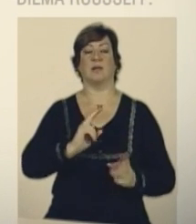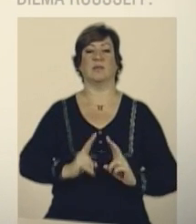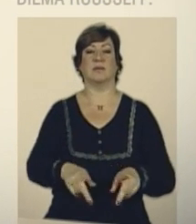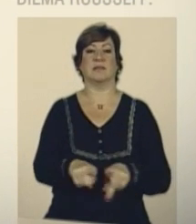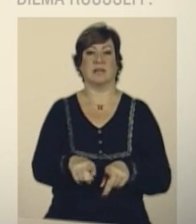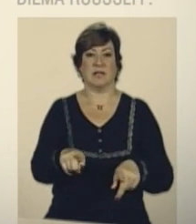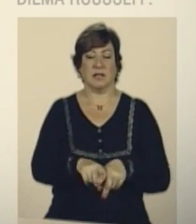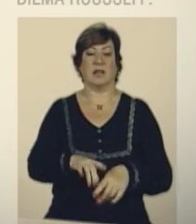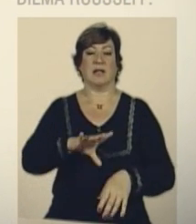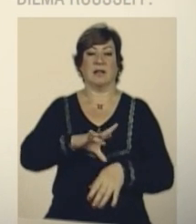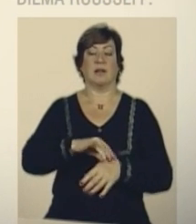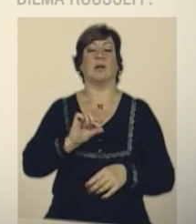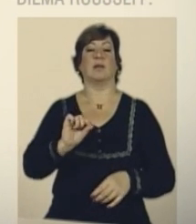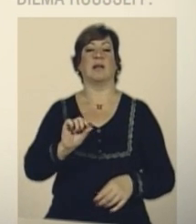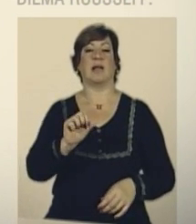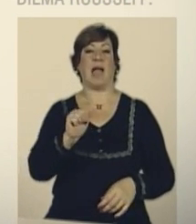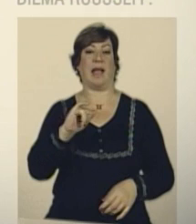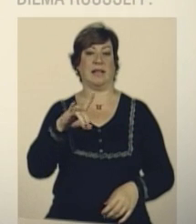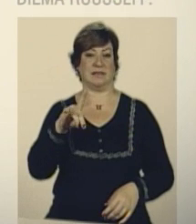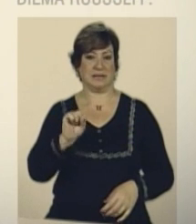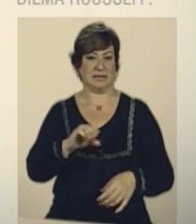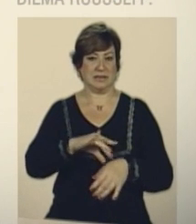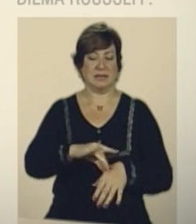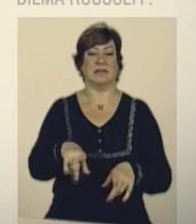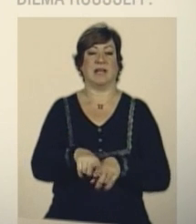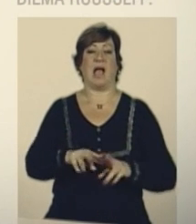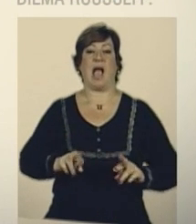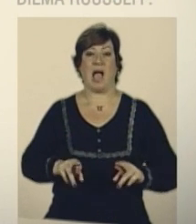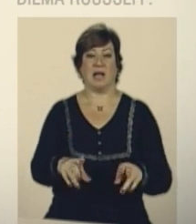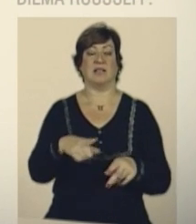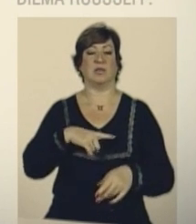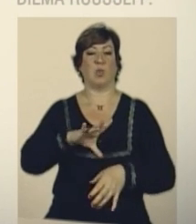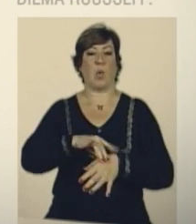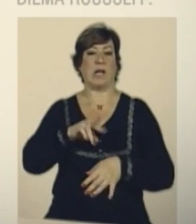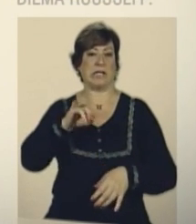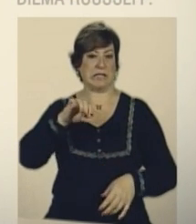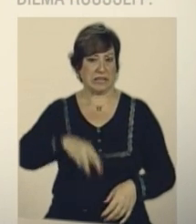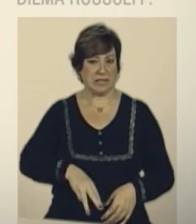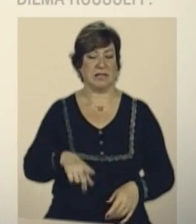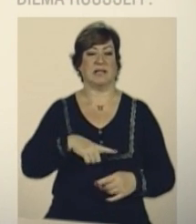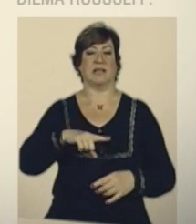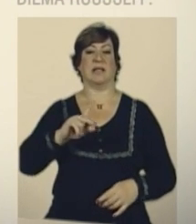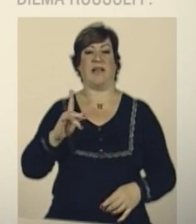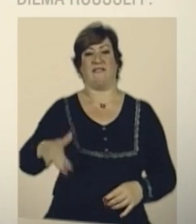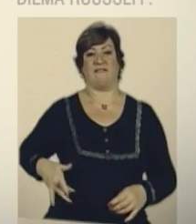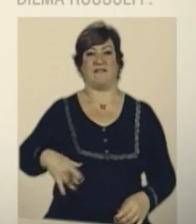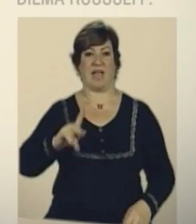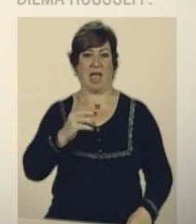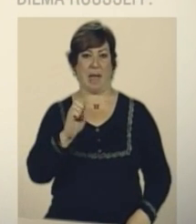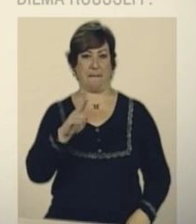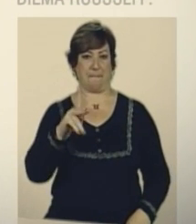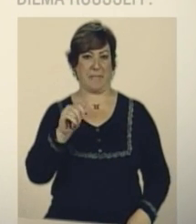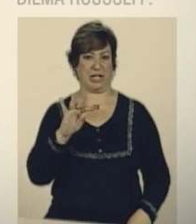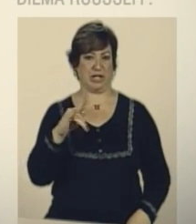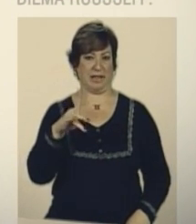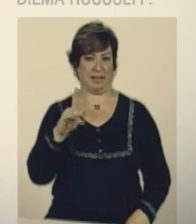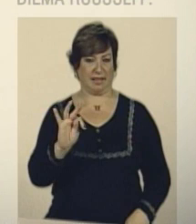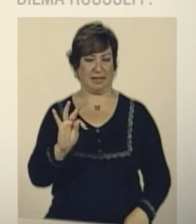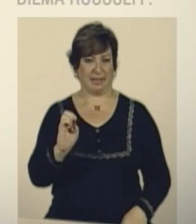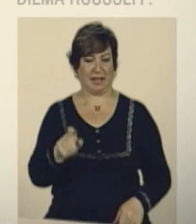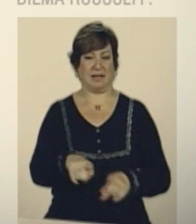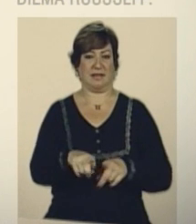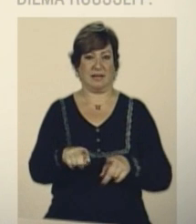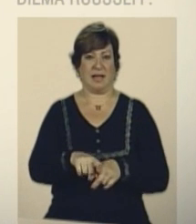de pacientes com câncer aides do doenças renais hepatites Alzheimer que são acompanhadas nos hospitais e nas